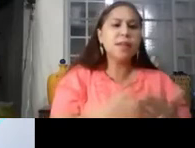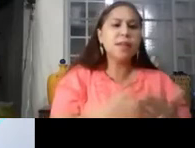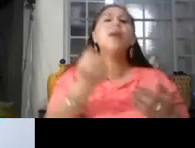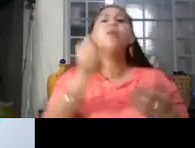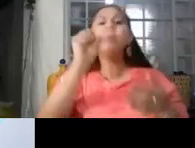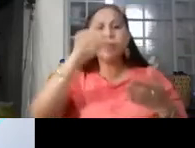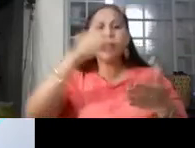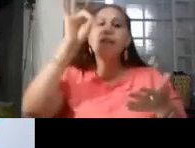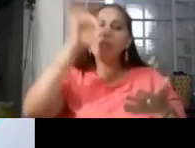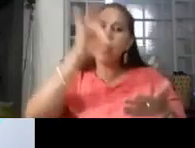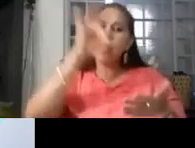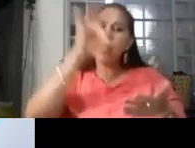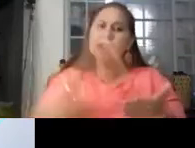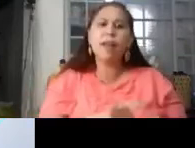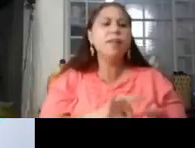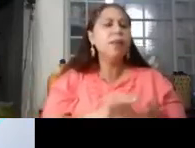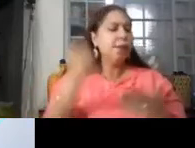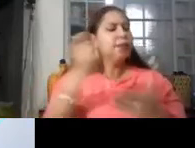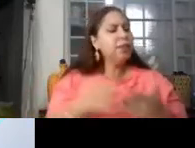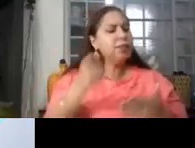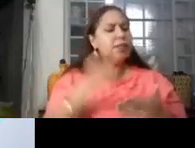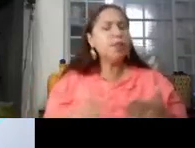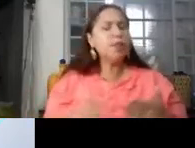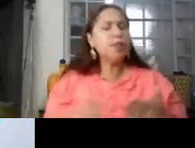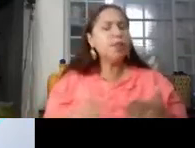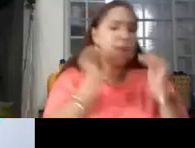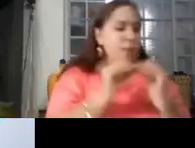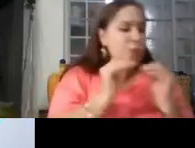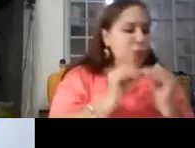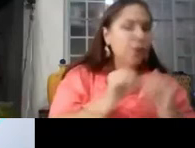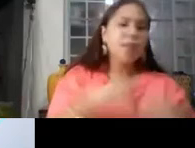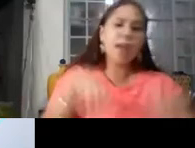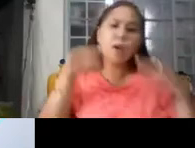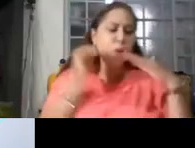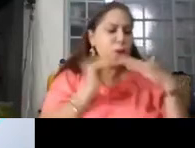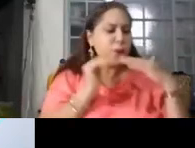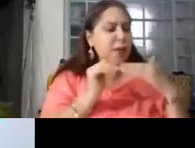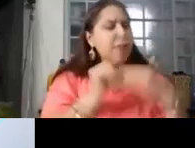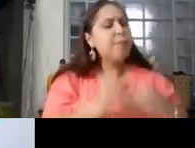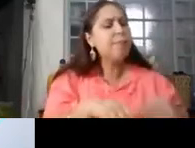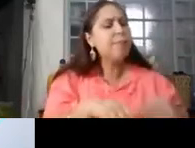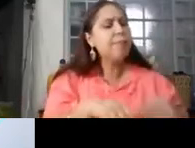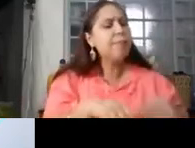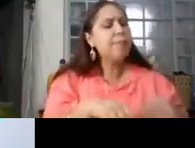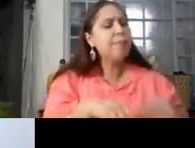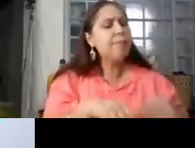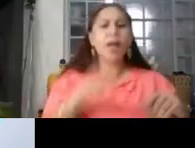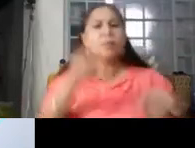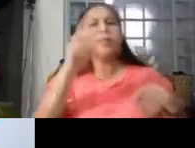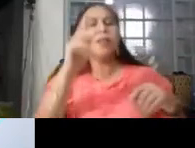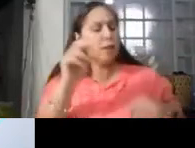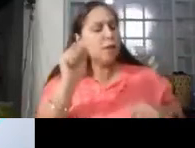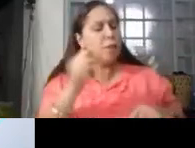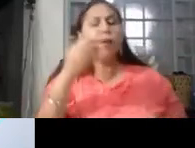que realmente isso aí é verdade. E eu escrevo. Então, você, segundo, de acordo, né? Com quadros